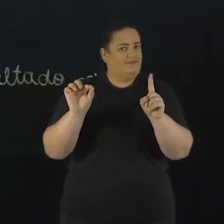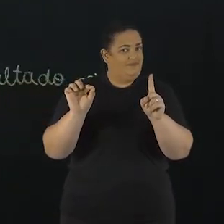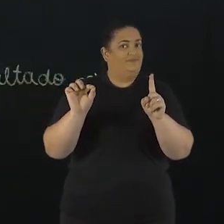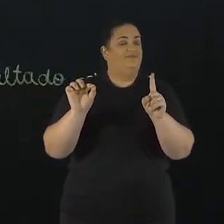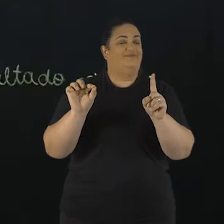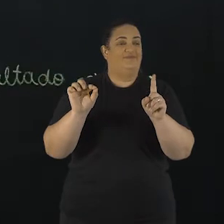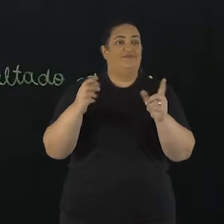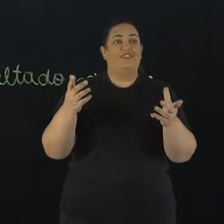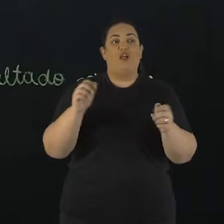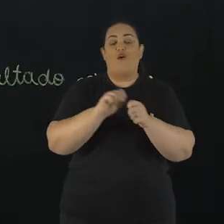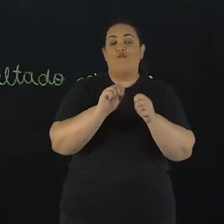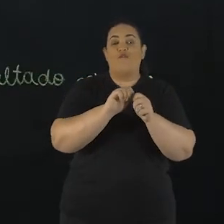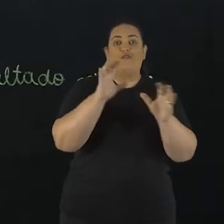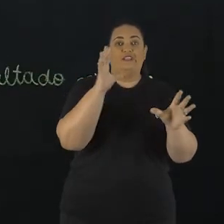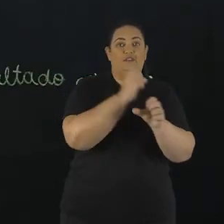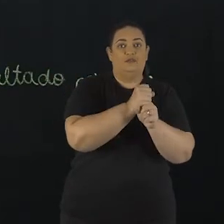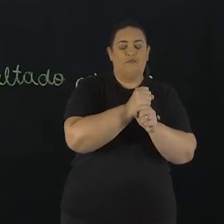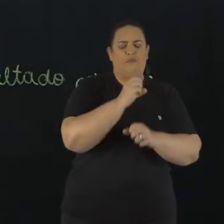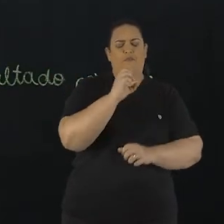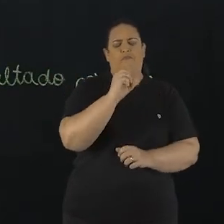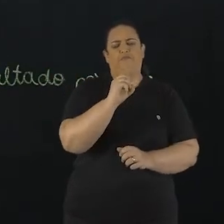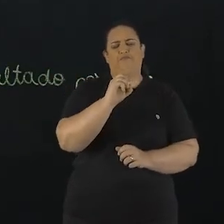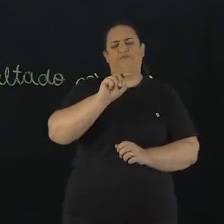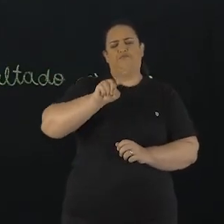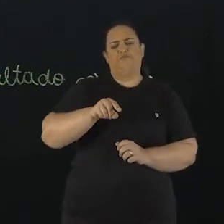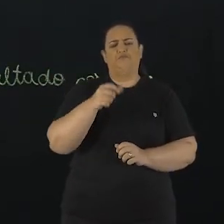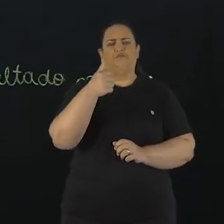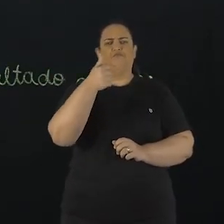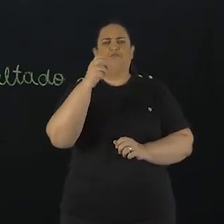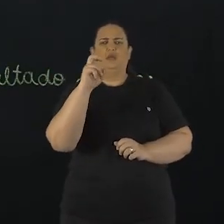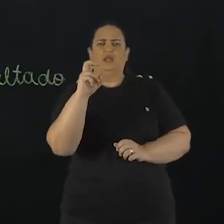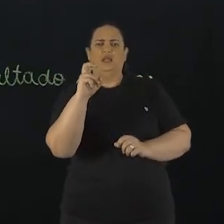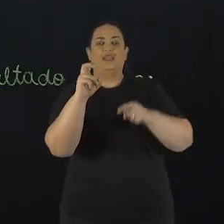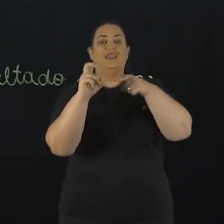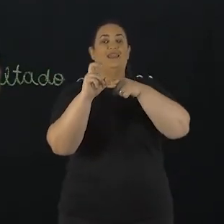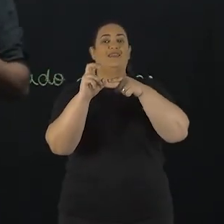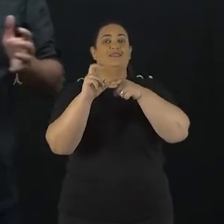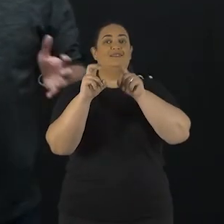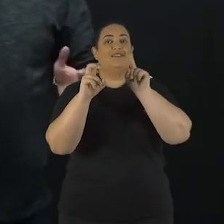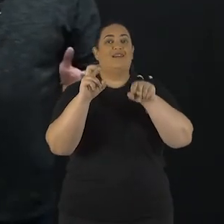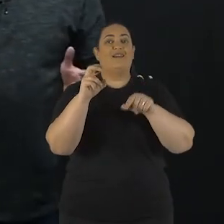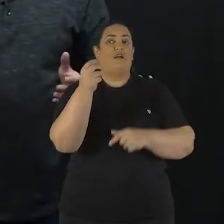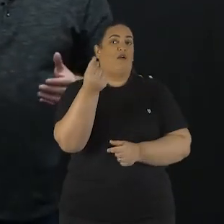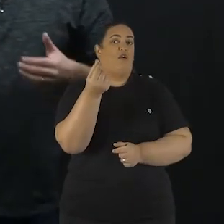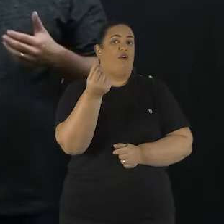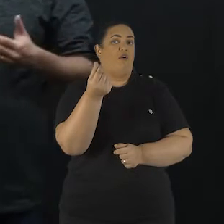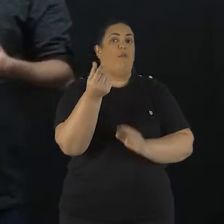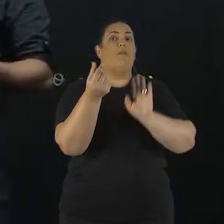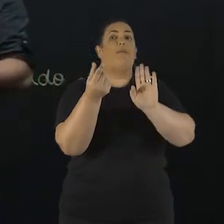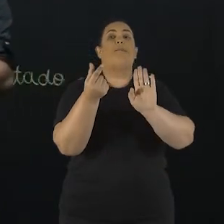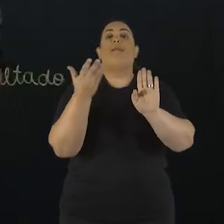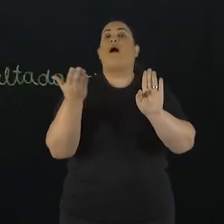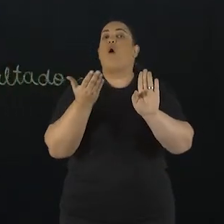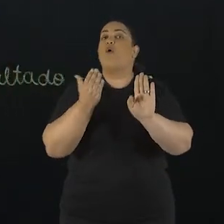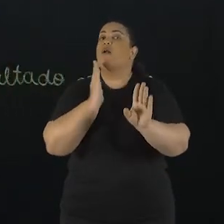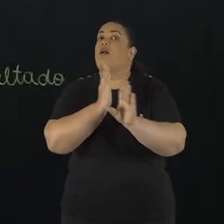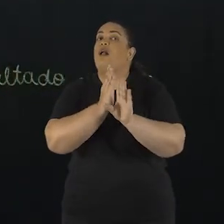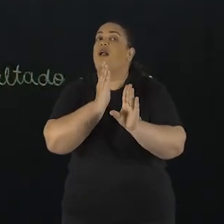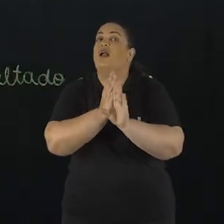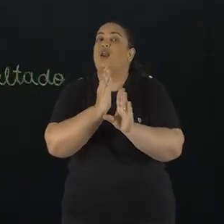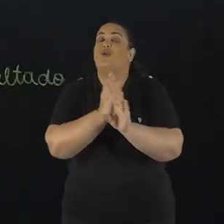que, ao resolver essa divisão, nós achamos um valor numérico na forma decimal. Como é que eu faço